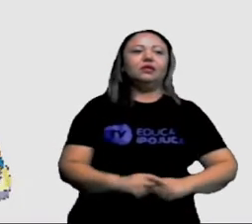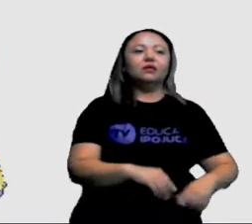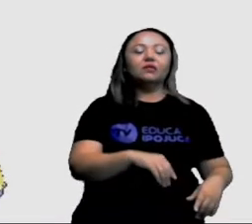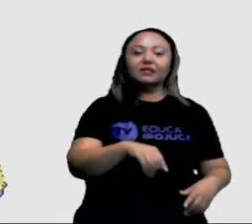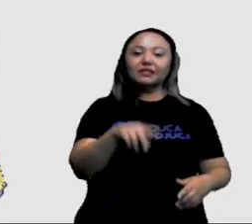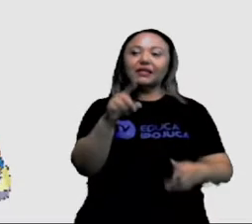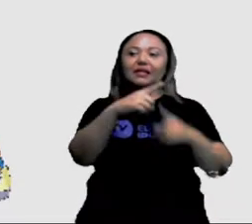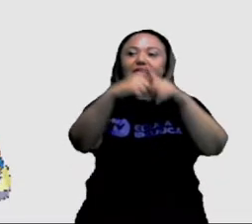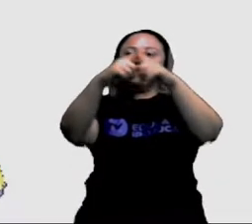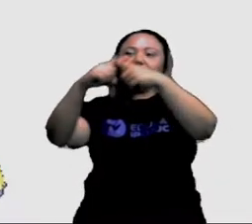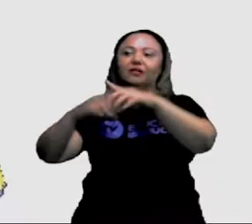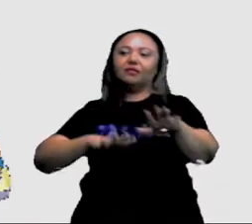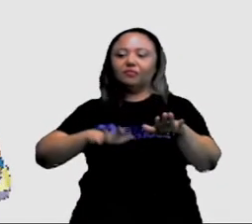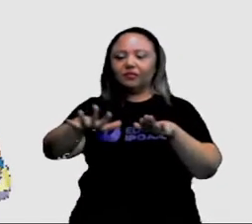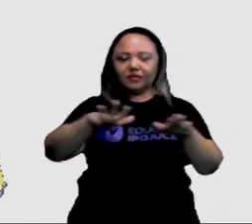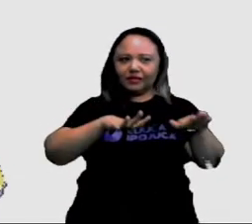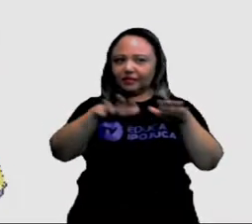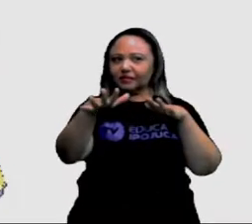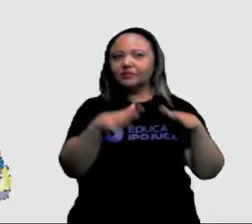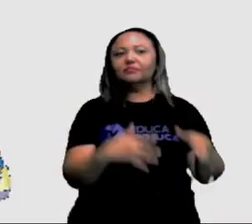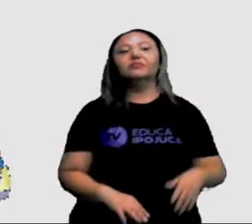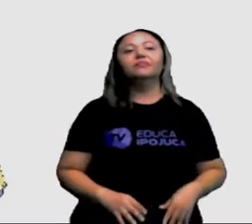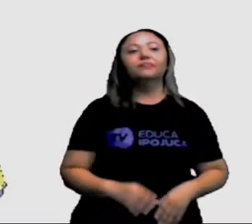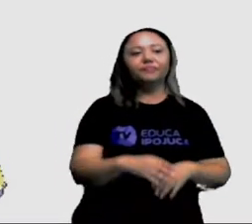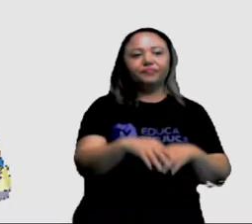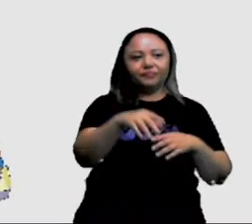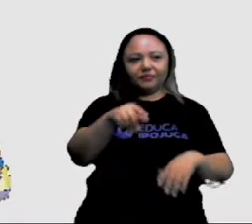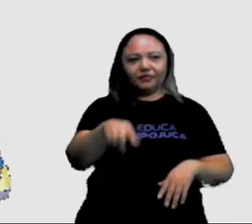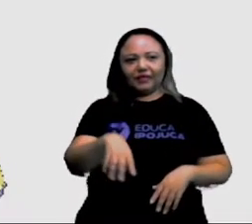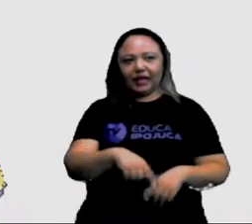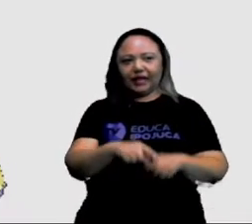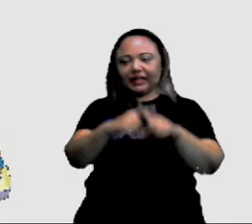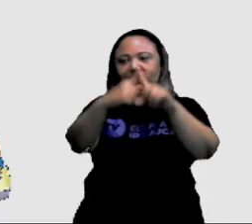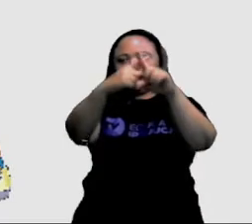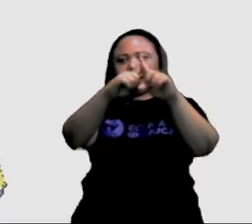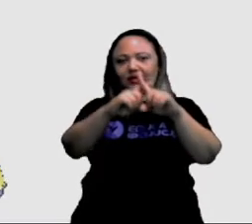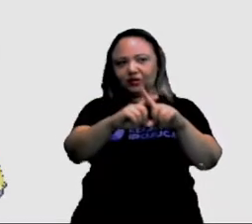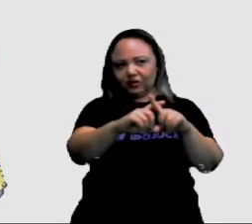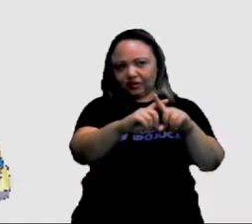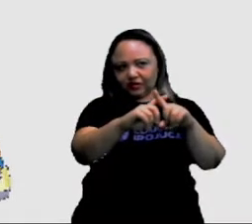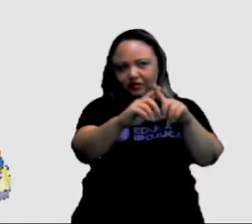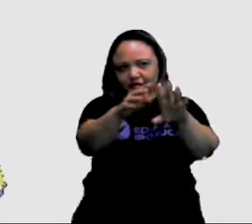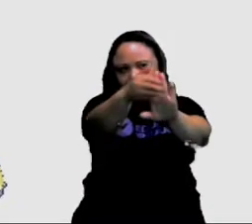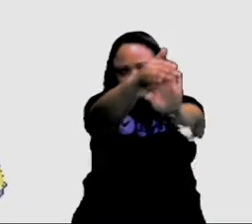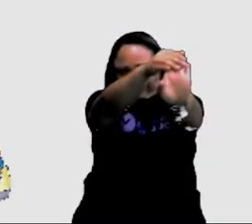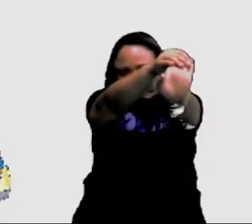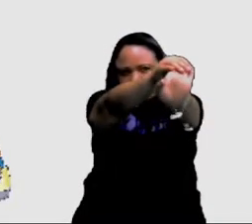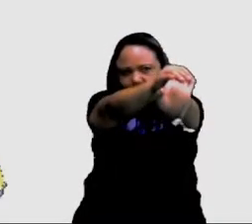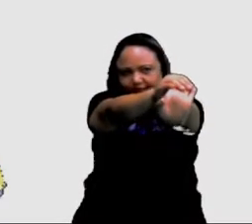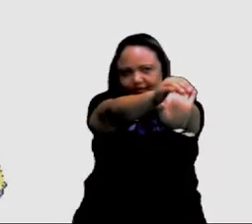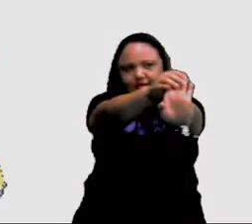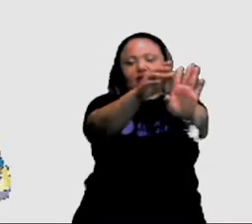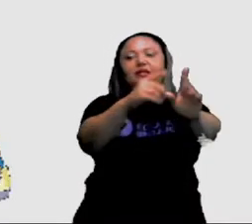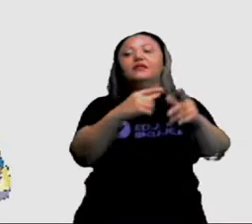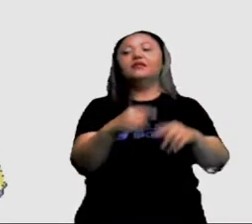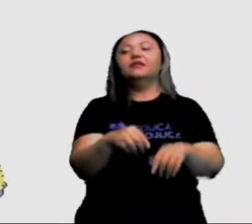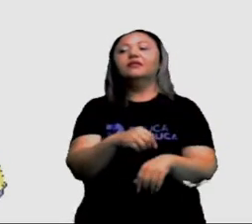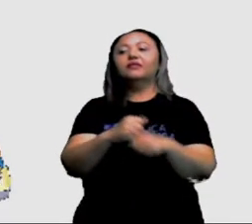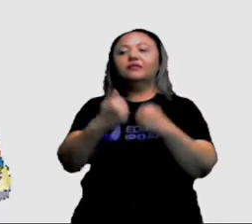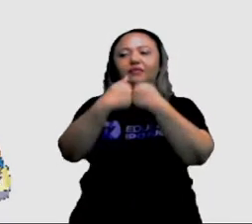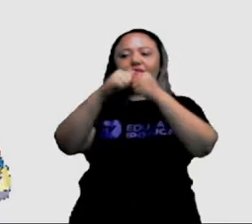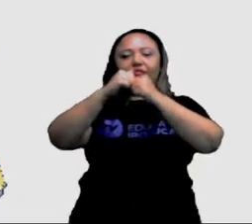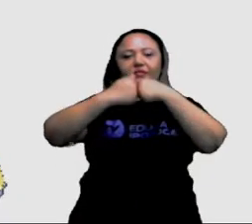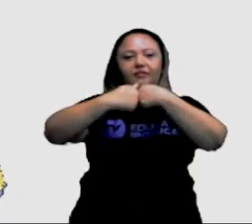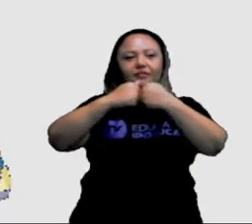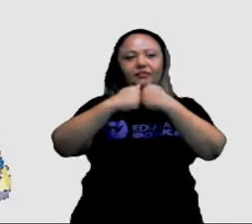vai estar condicionada à obtenção de grande amplitude articular. Tá? Então, a flexibilidade é o que a gente vai